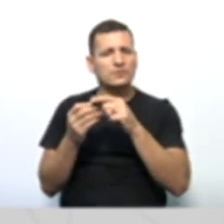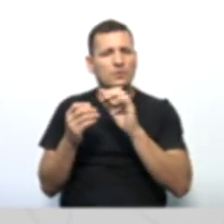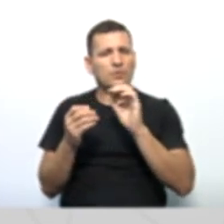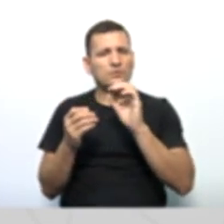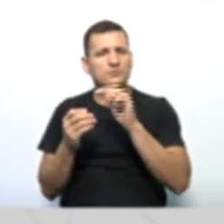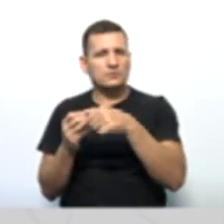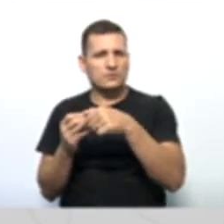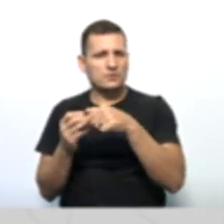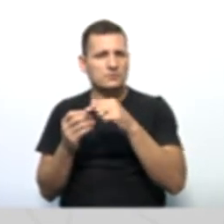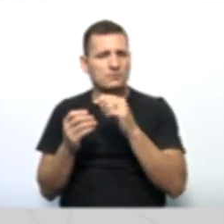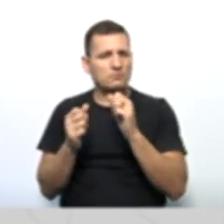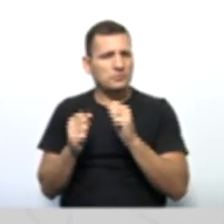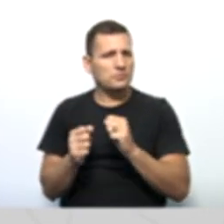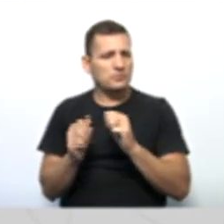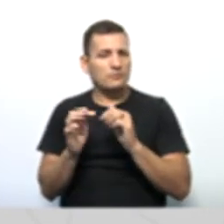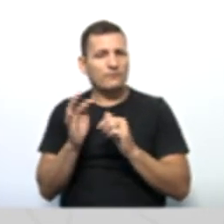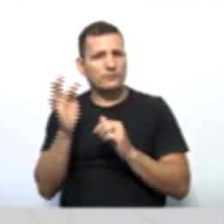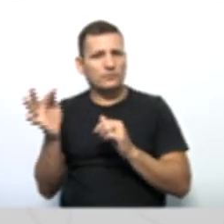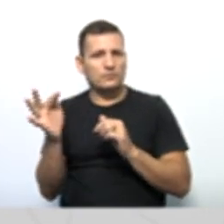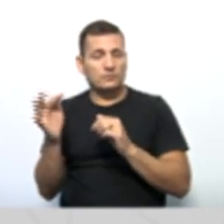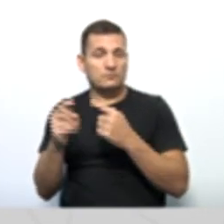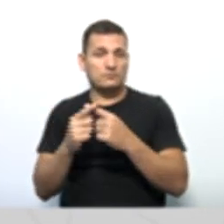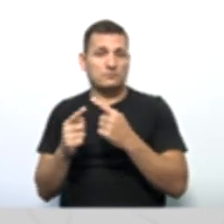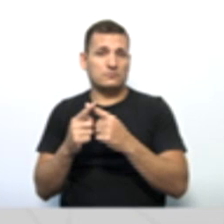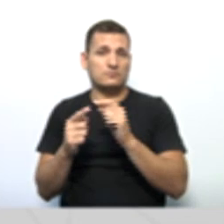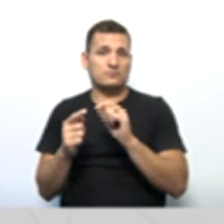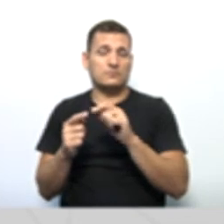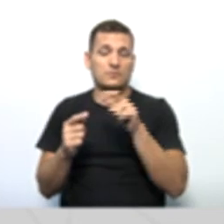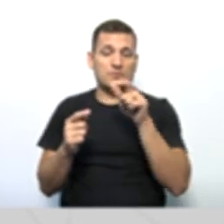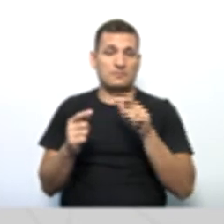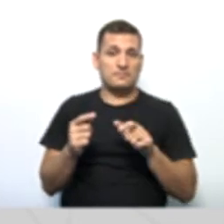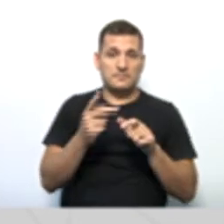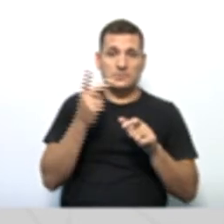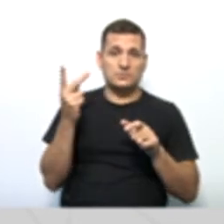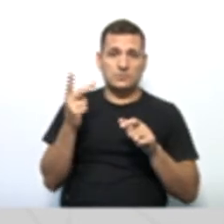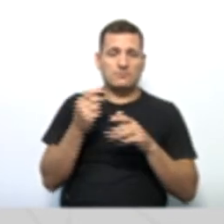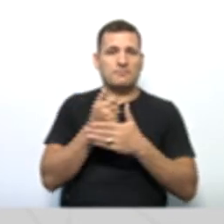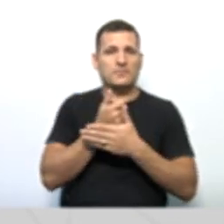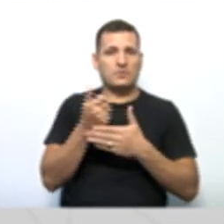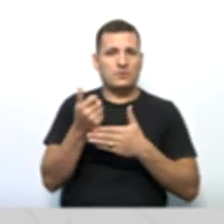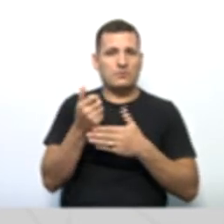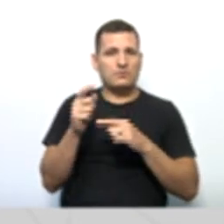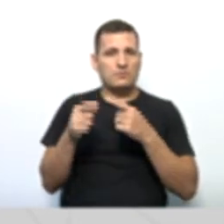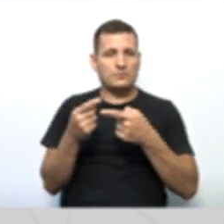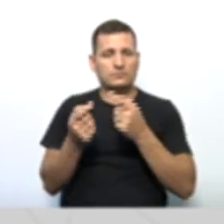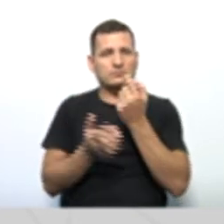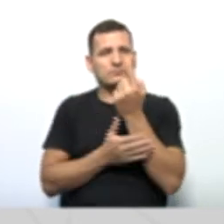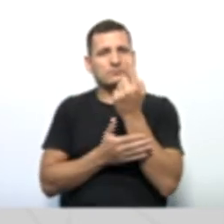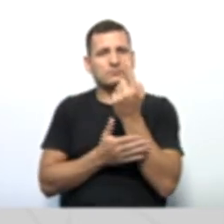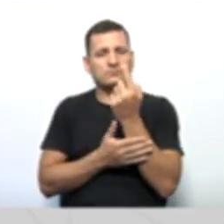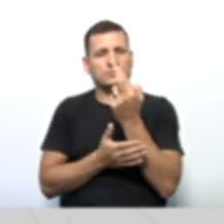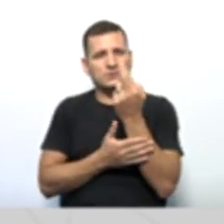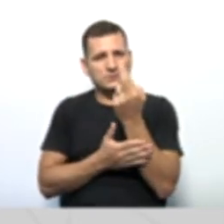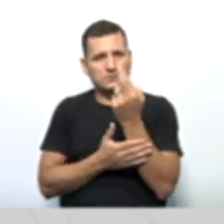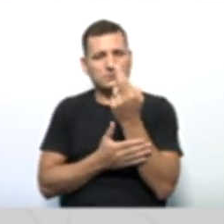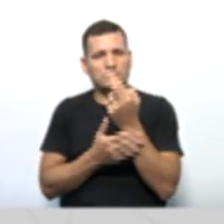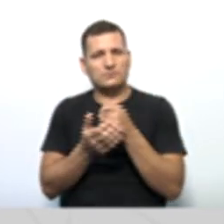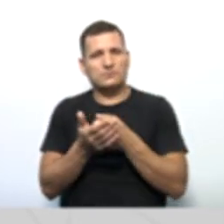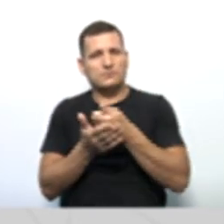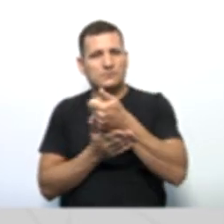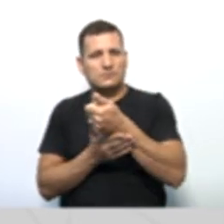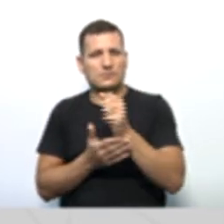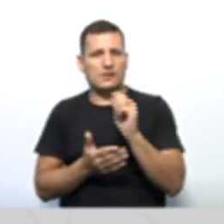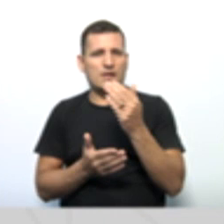consequências prováveis para que o agente moral possa tomar a decisão de ação. O que é isso, professor?